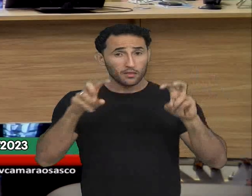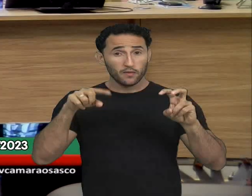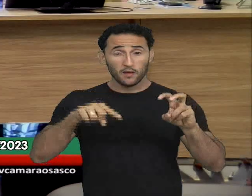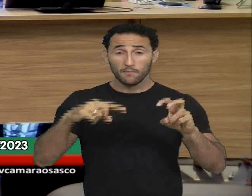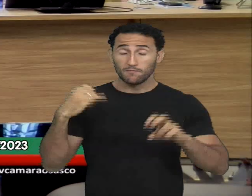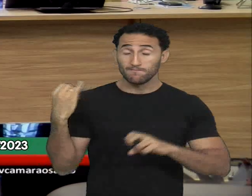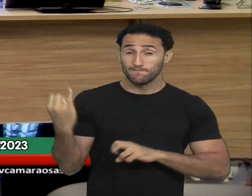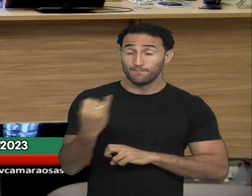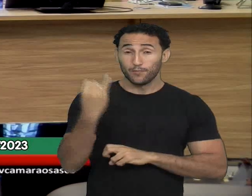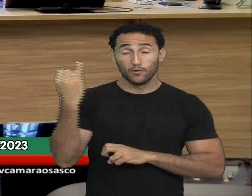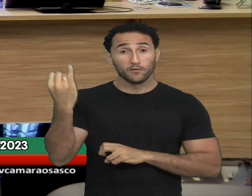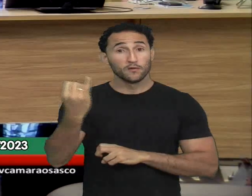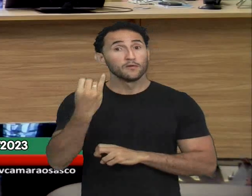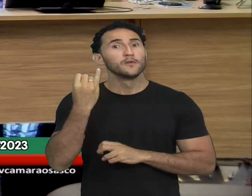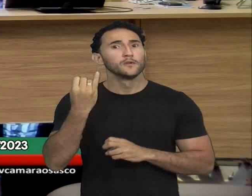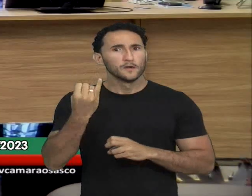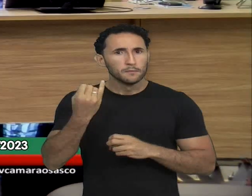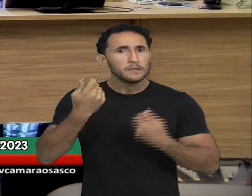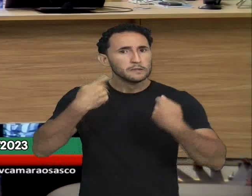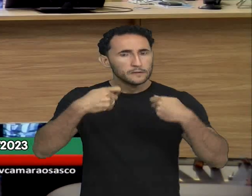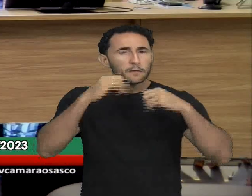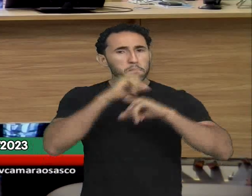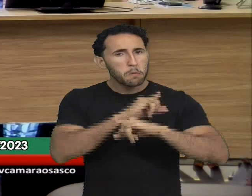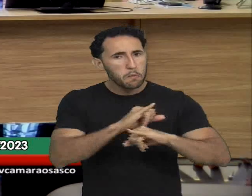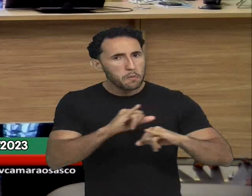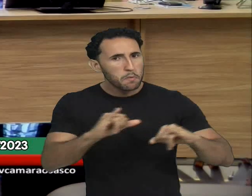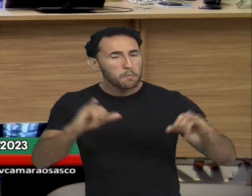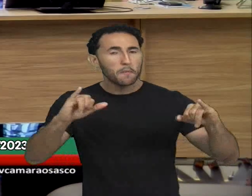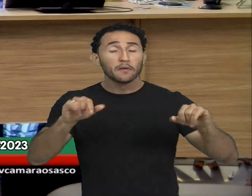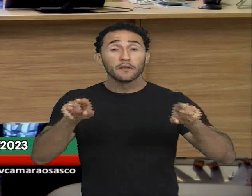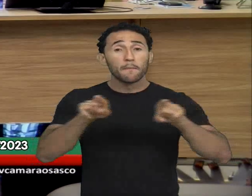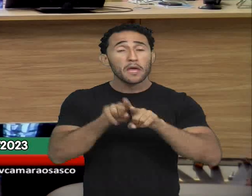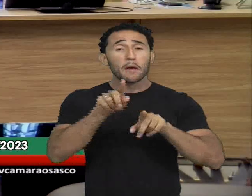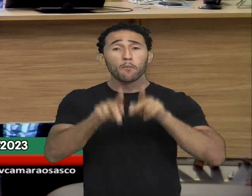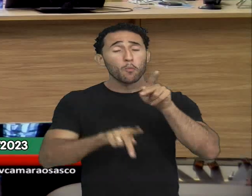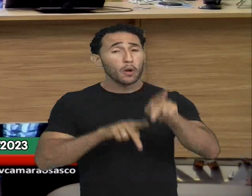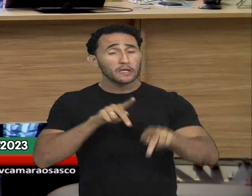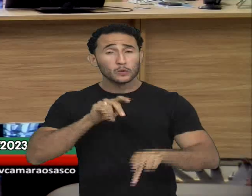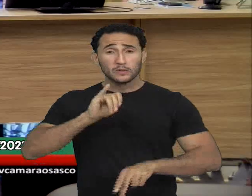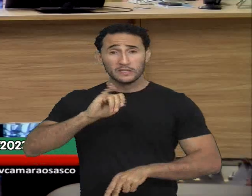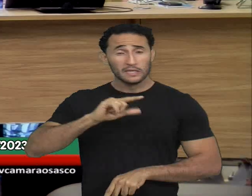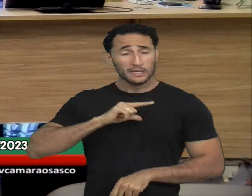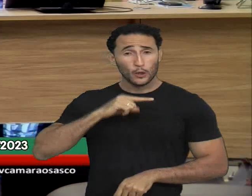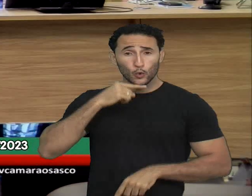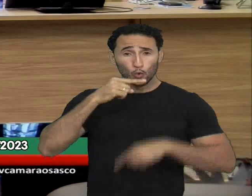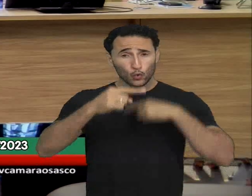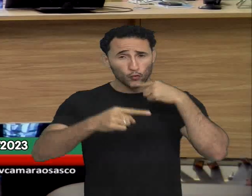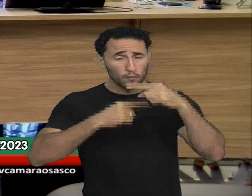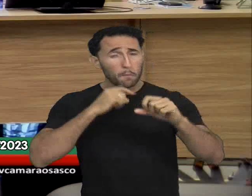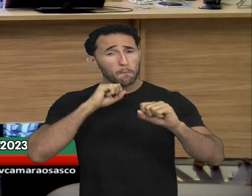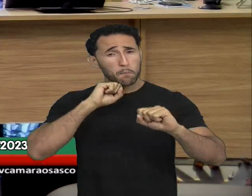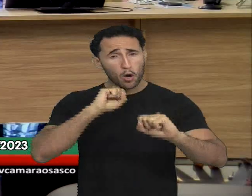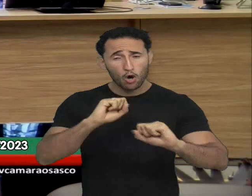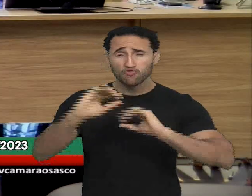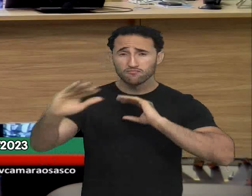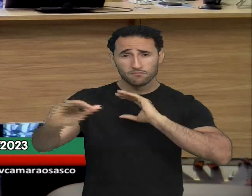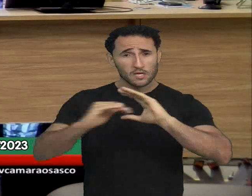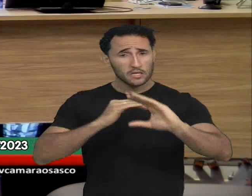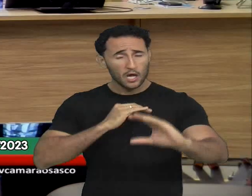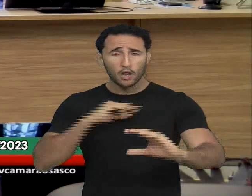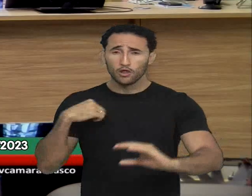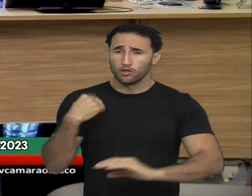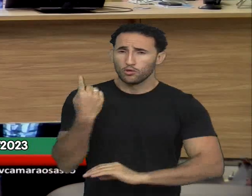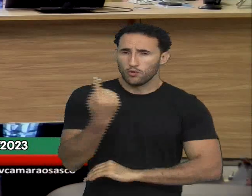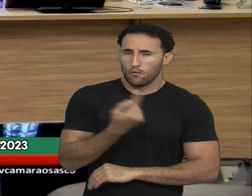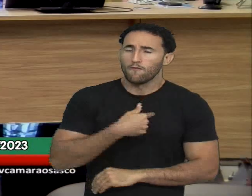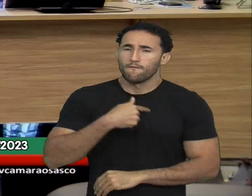de enorme prevalência, né? E aos munícipes, qualquer dúvida que tiver, encaminhar para a gente, para poder sanar tudo